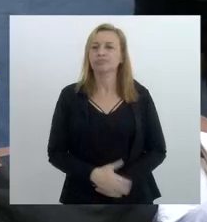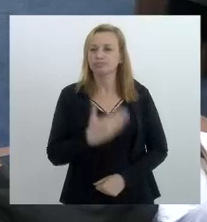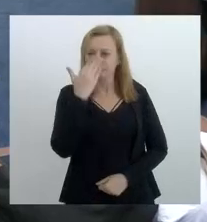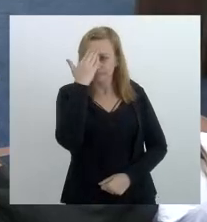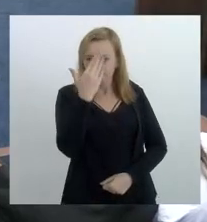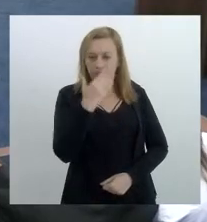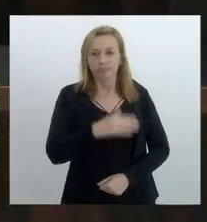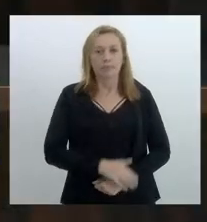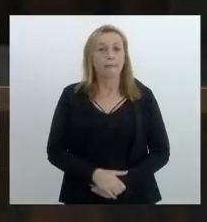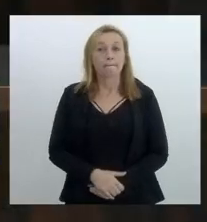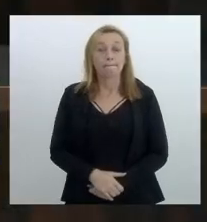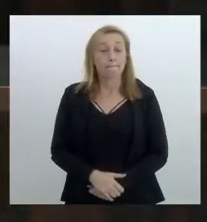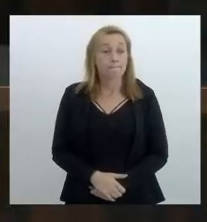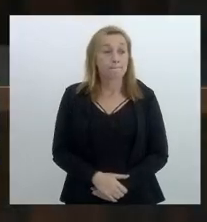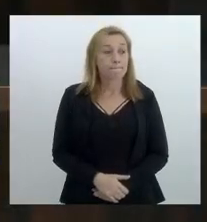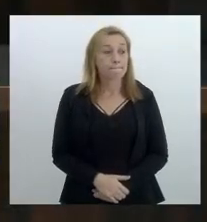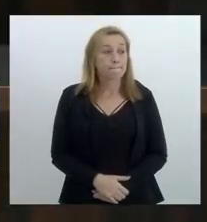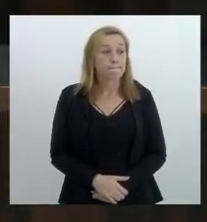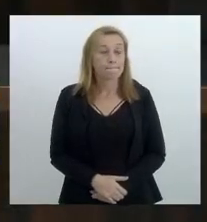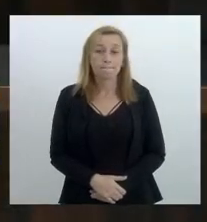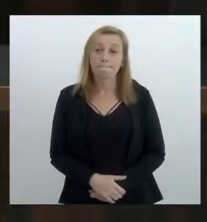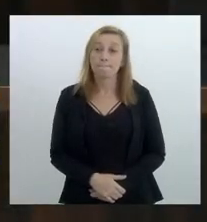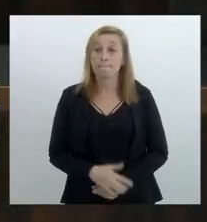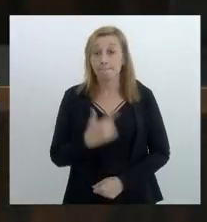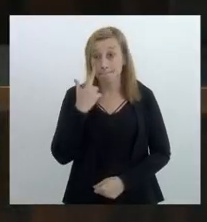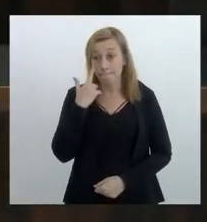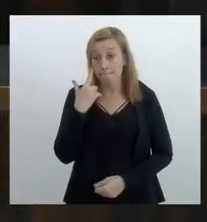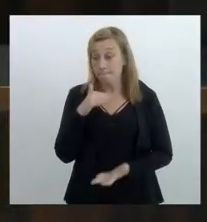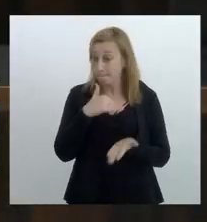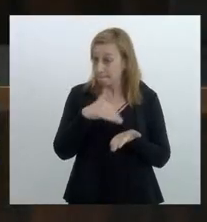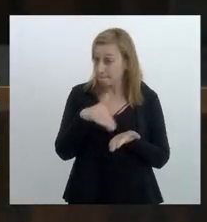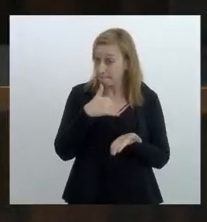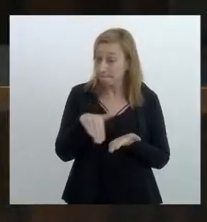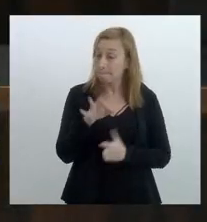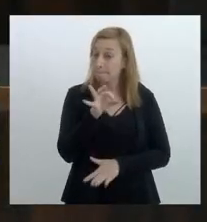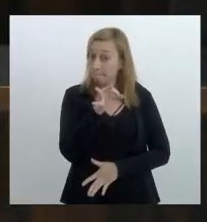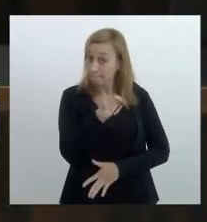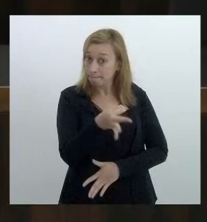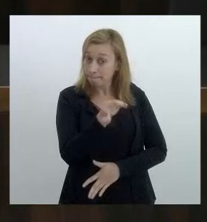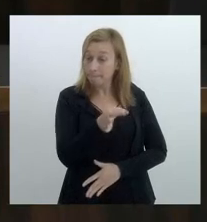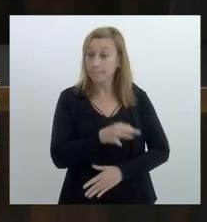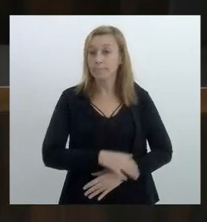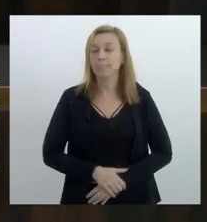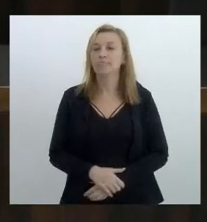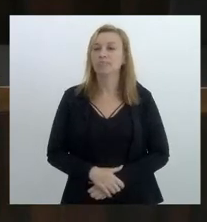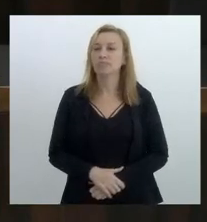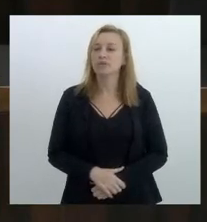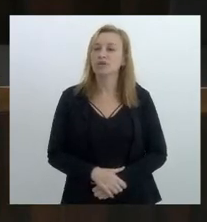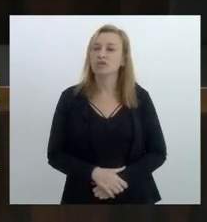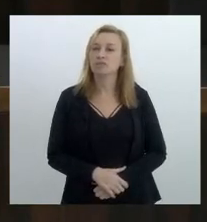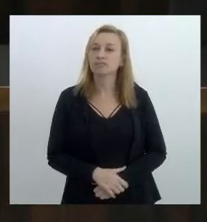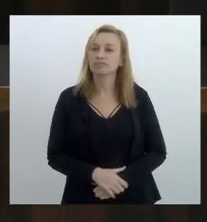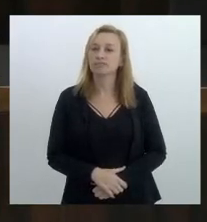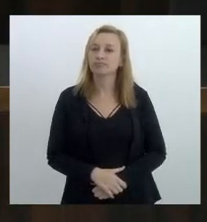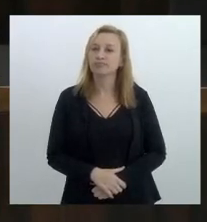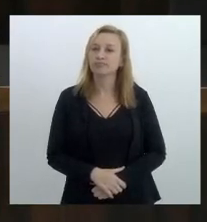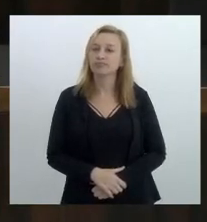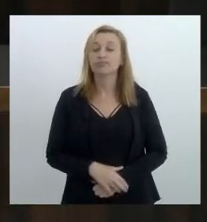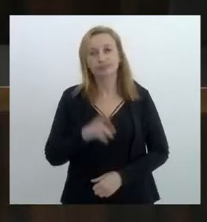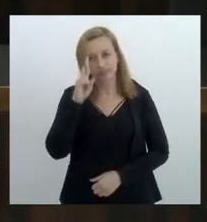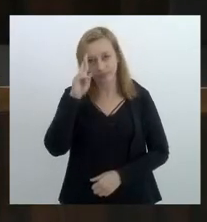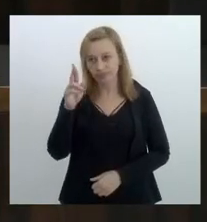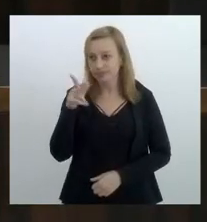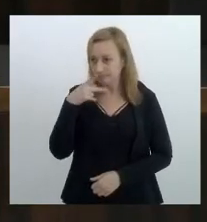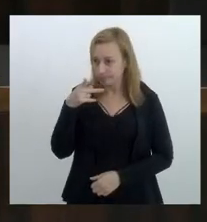Obrigado. Olha só, secretário, evidentemente, eu sou... vai falar o